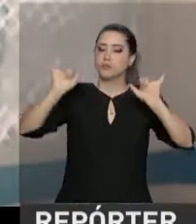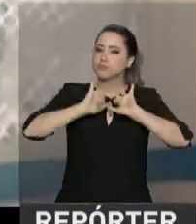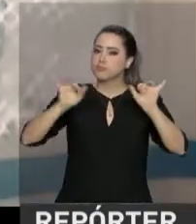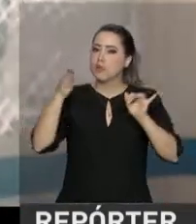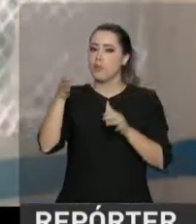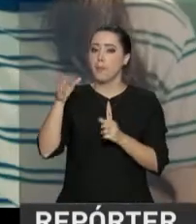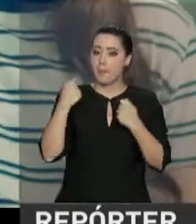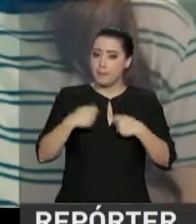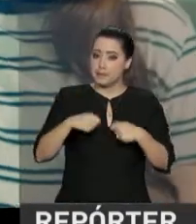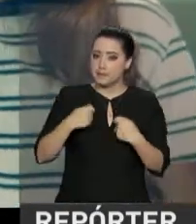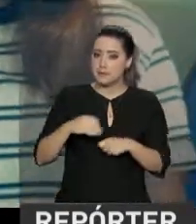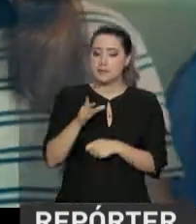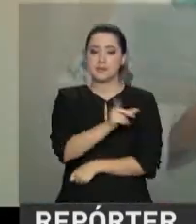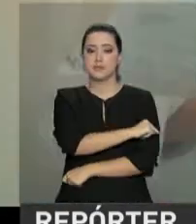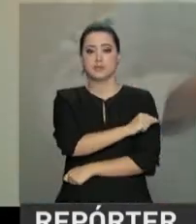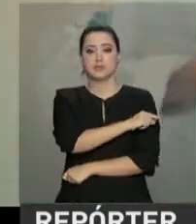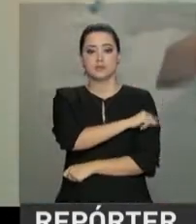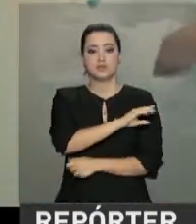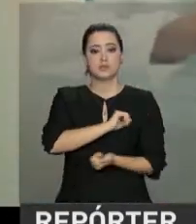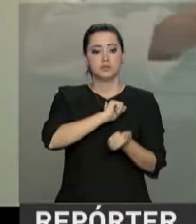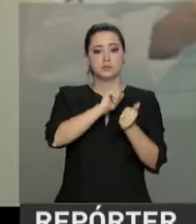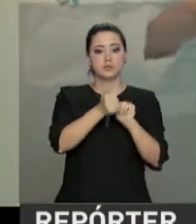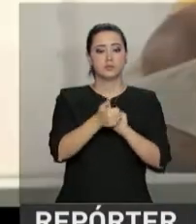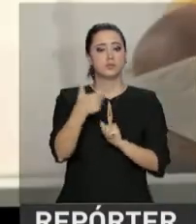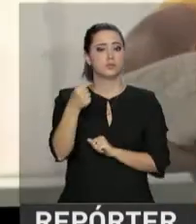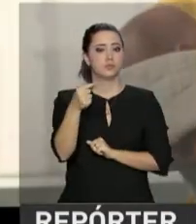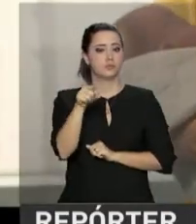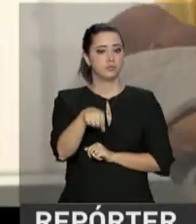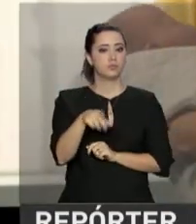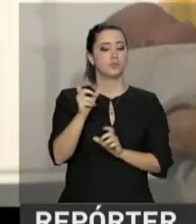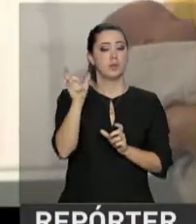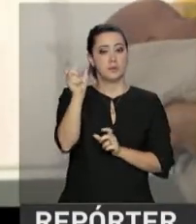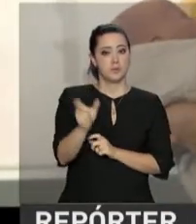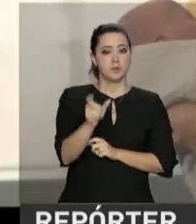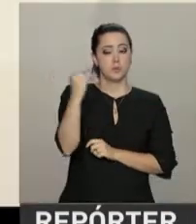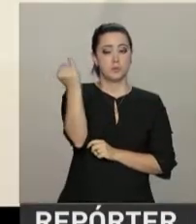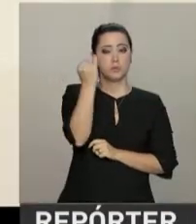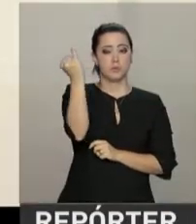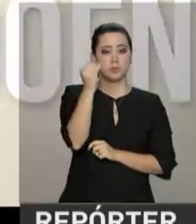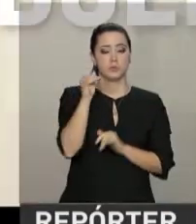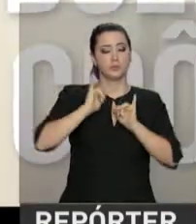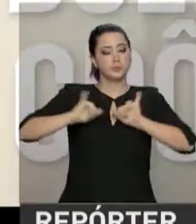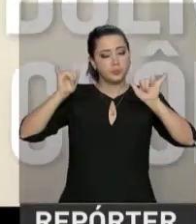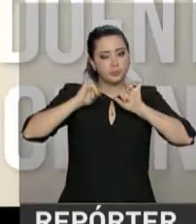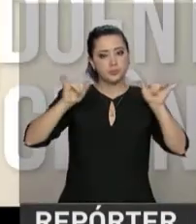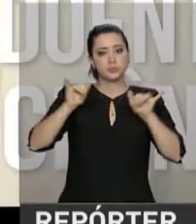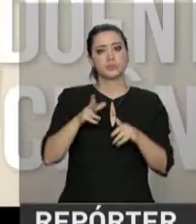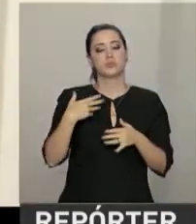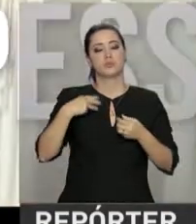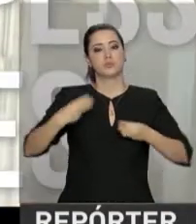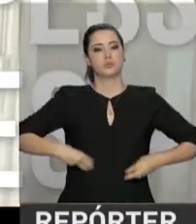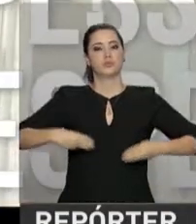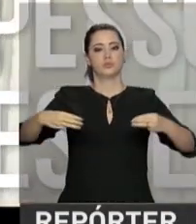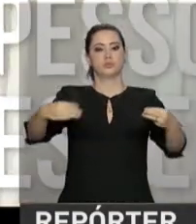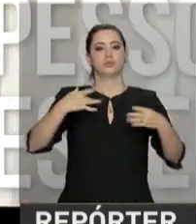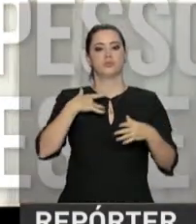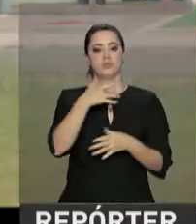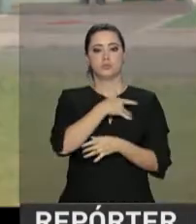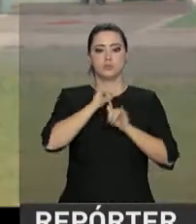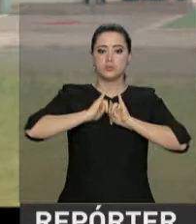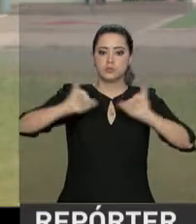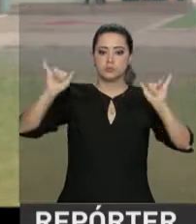gripe o maior atleta do século 20 é personagem da campanha do ministério da saúde neste ano e dá o recado